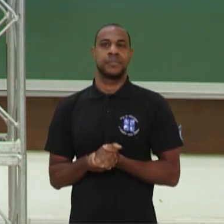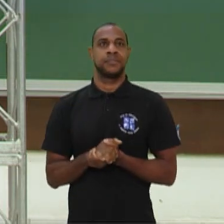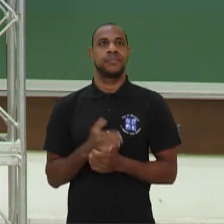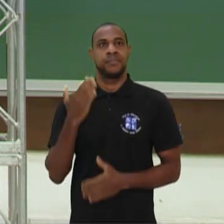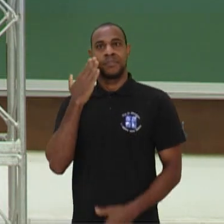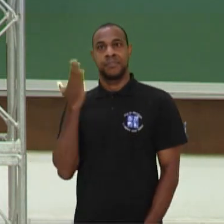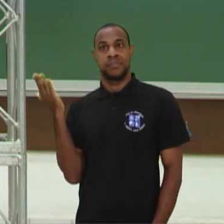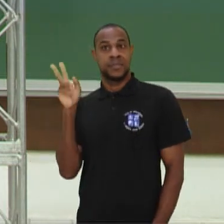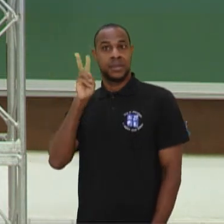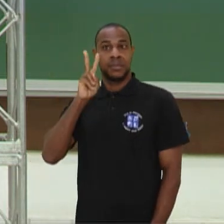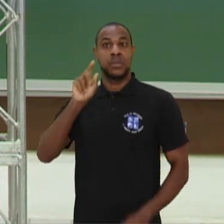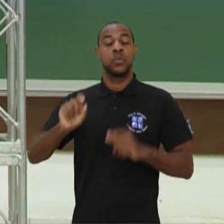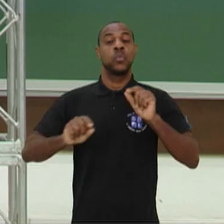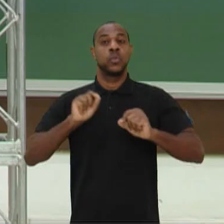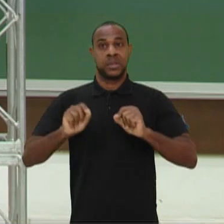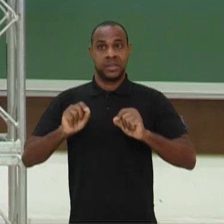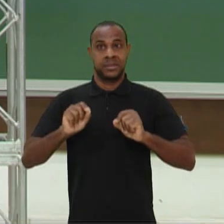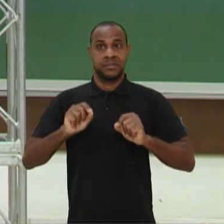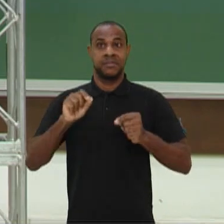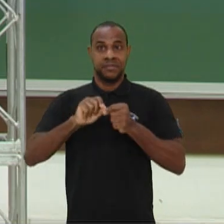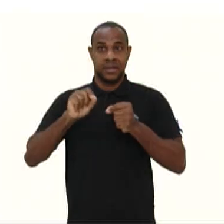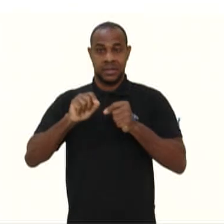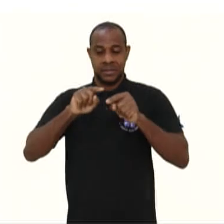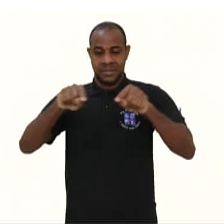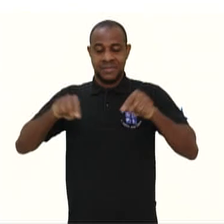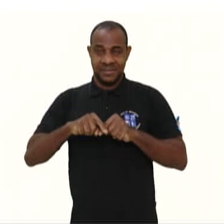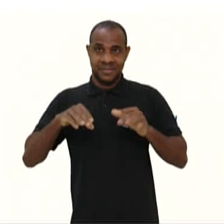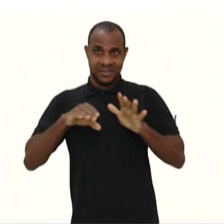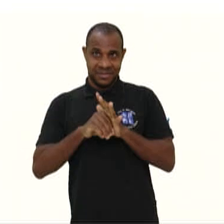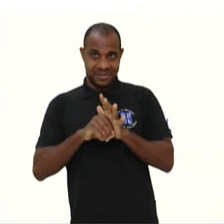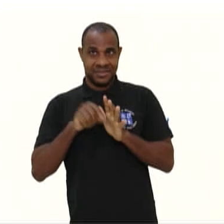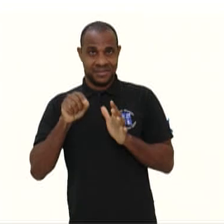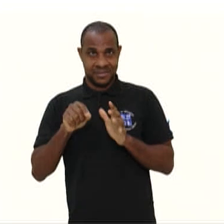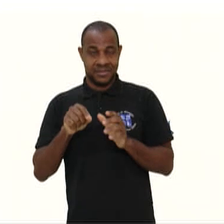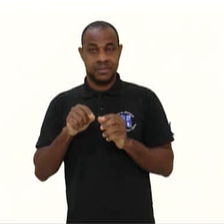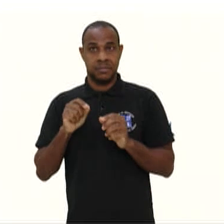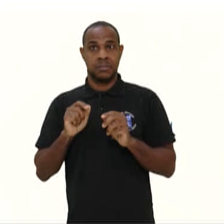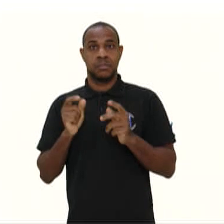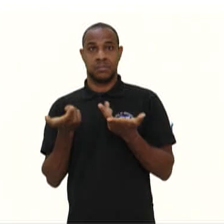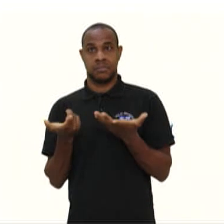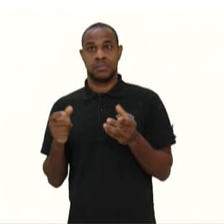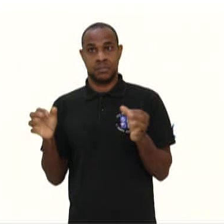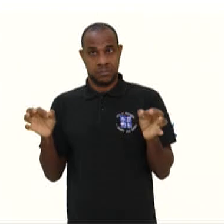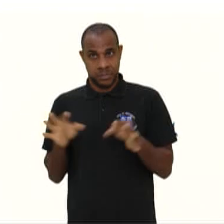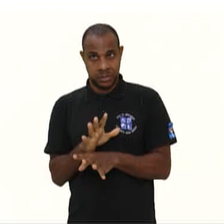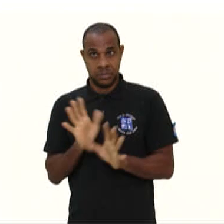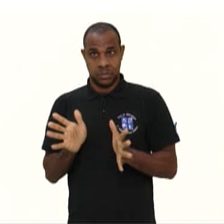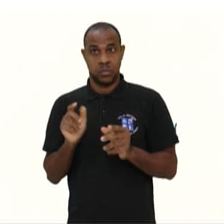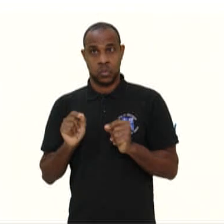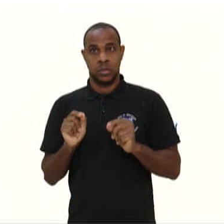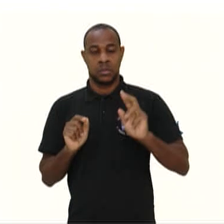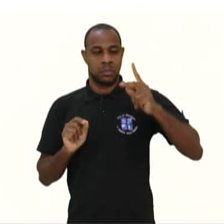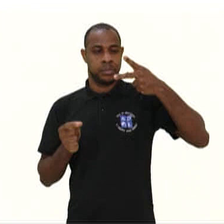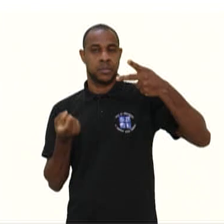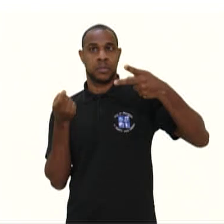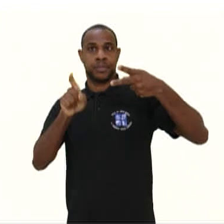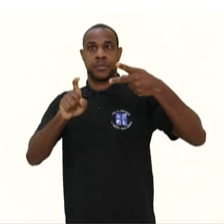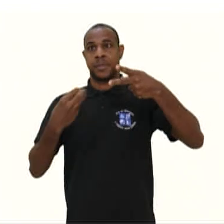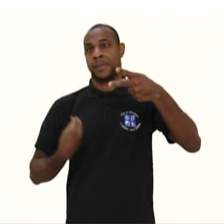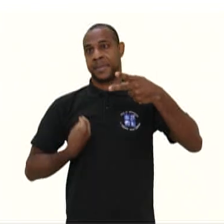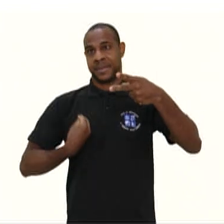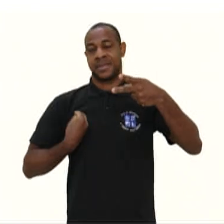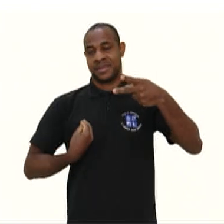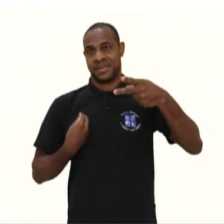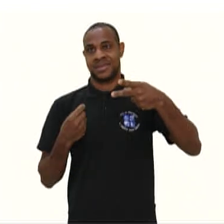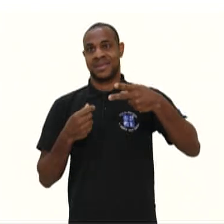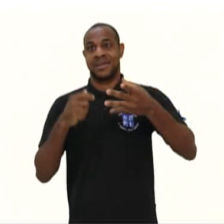quando vocês forem realizar as atividades de vocês no Classroom, marquem como concluídas, computem a presença de vocês. E se